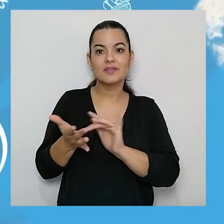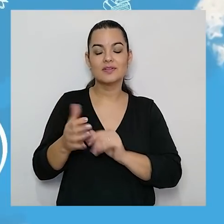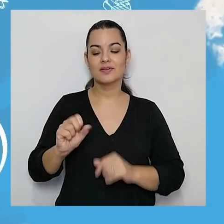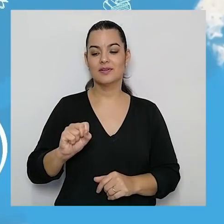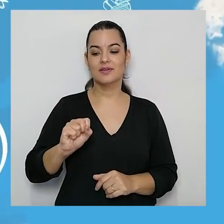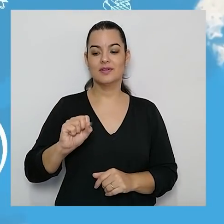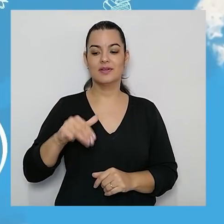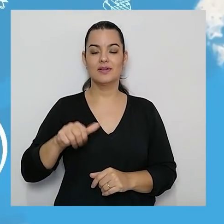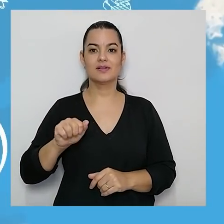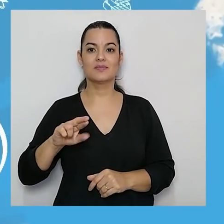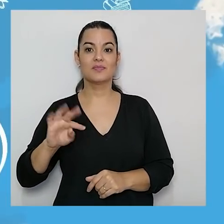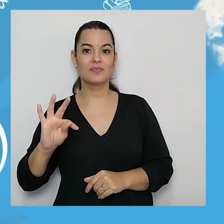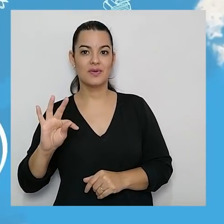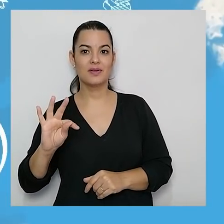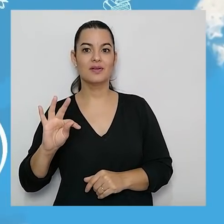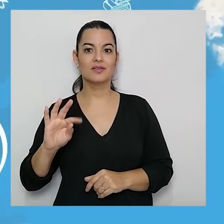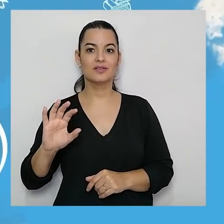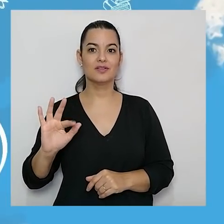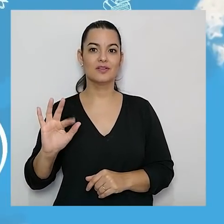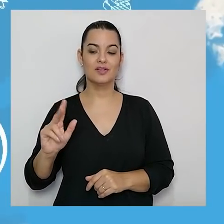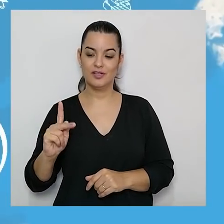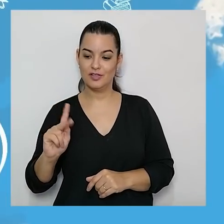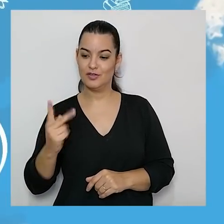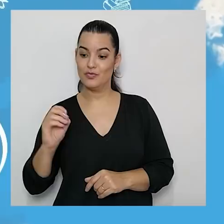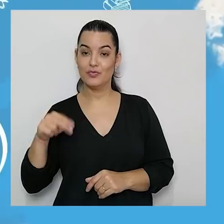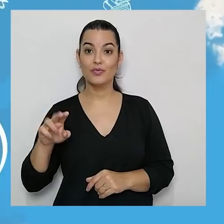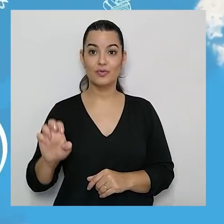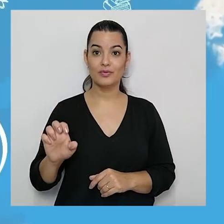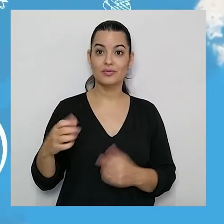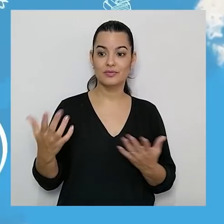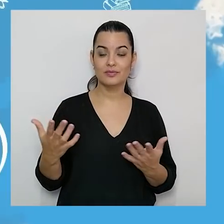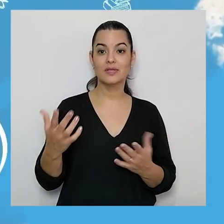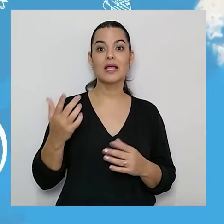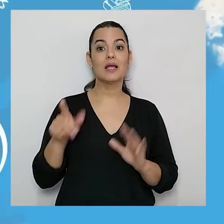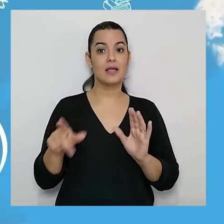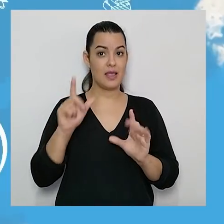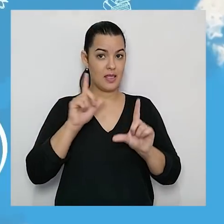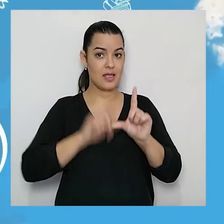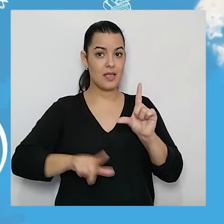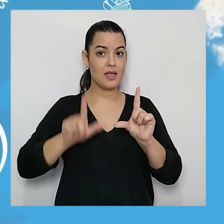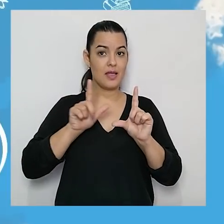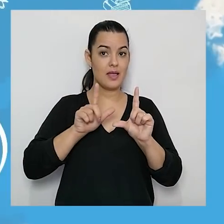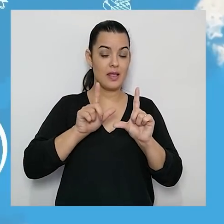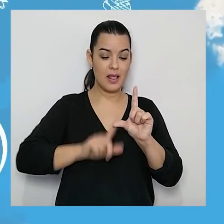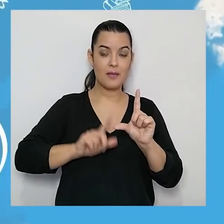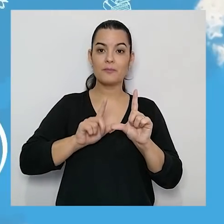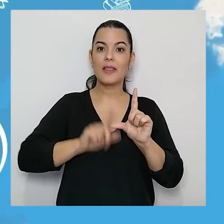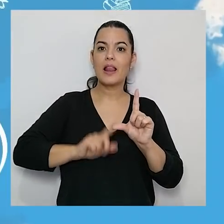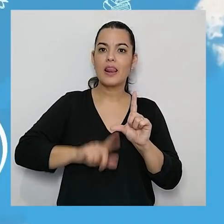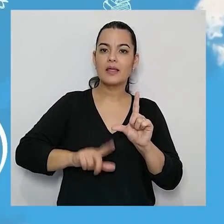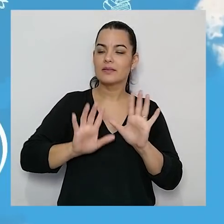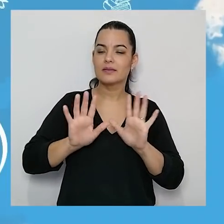lista imensa de palavras que são da língua inglesa e que estão presentes no nosso dia a dia e que